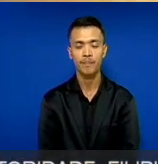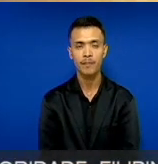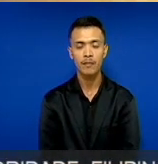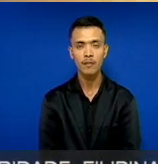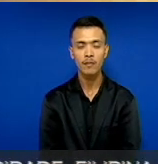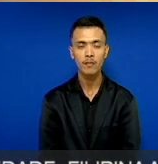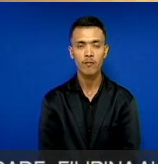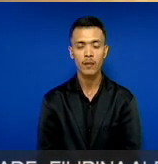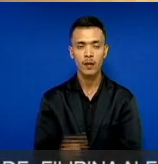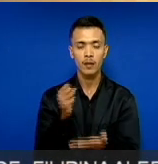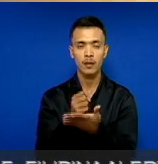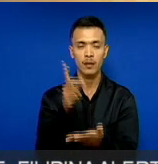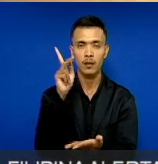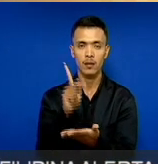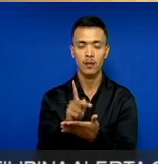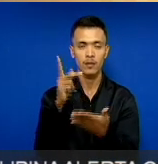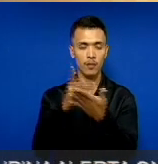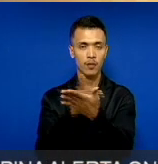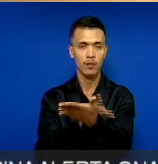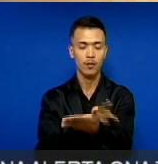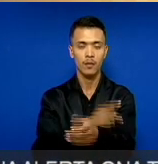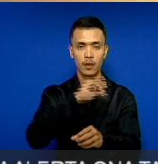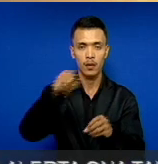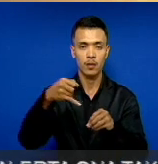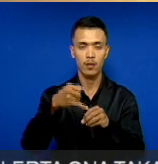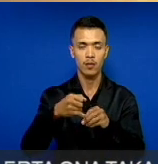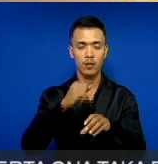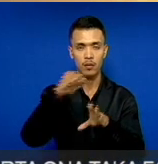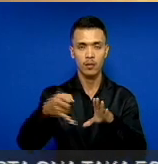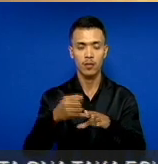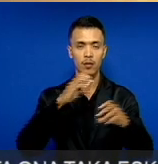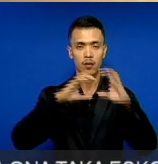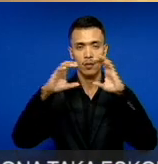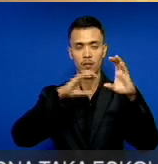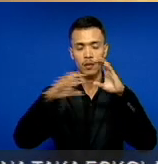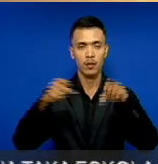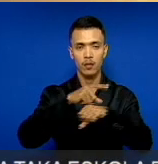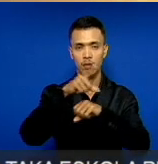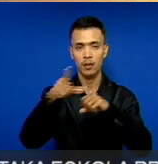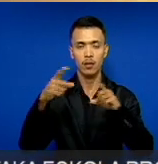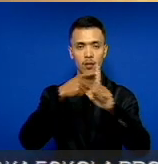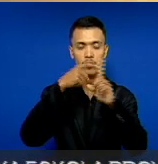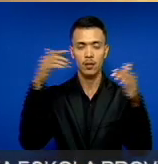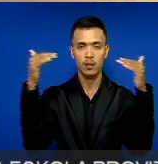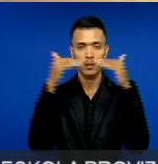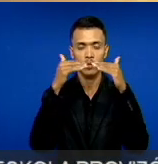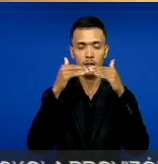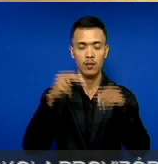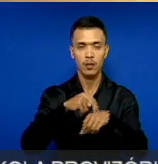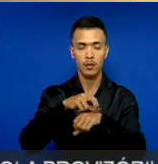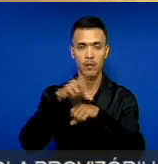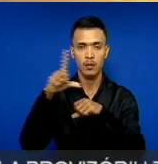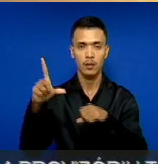Secretário de Estado de Comunicação Social promove inclusão e a comunicação social, Lihusi Seminário Nacional.